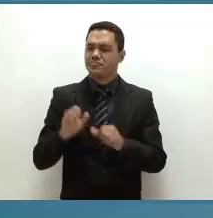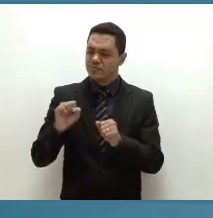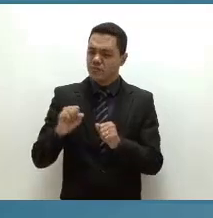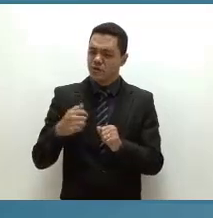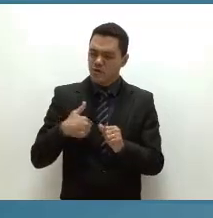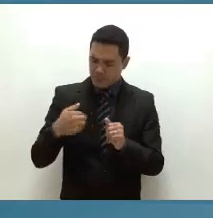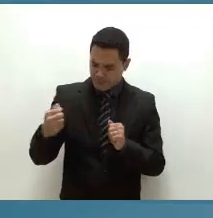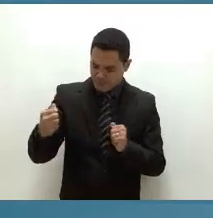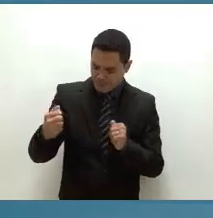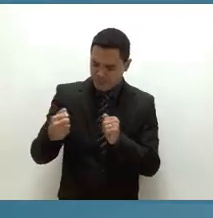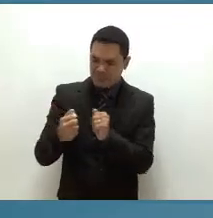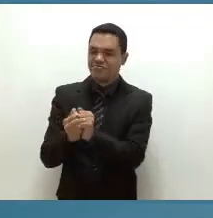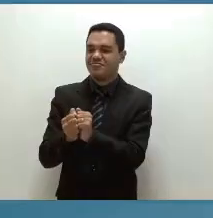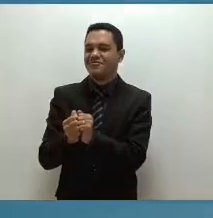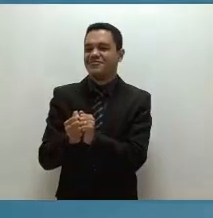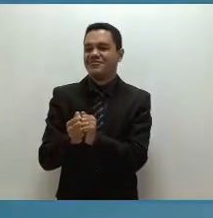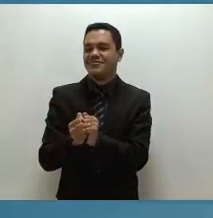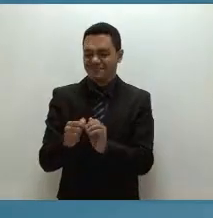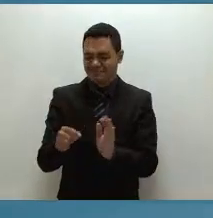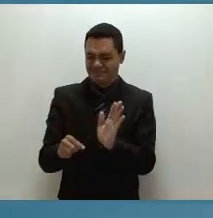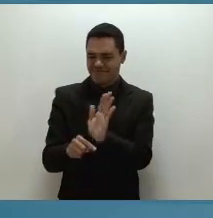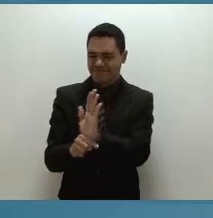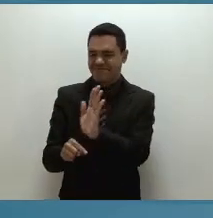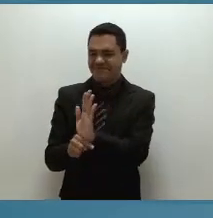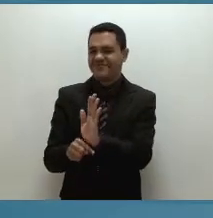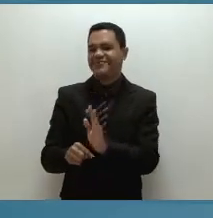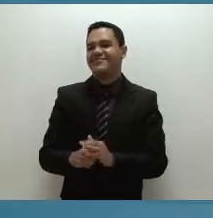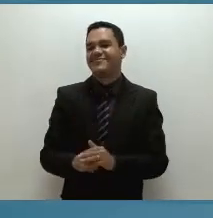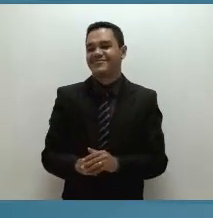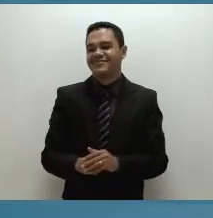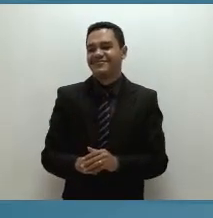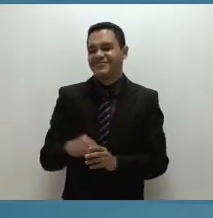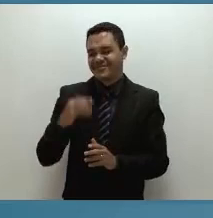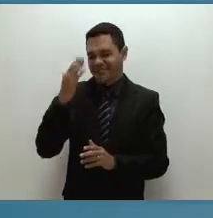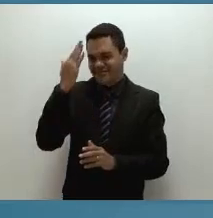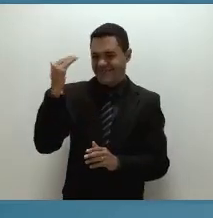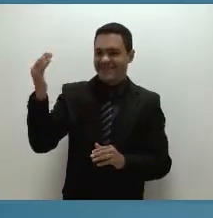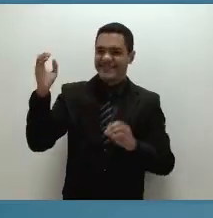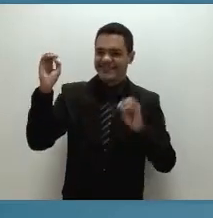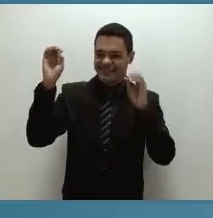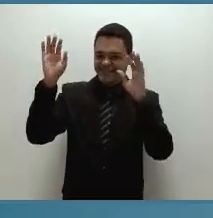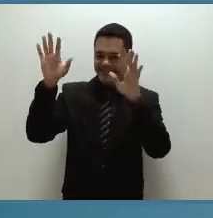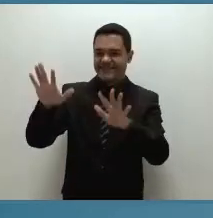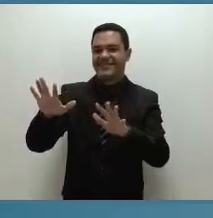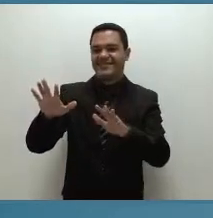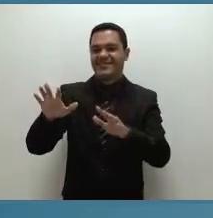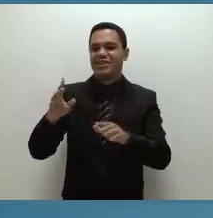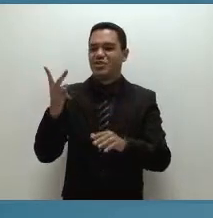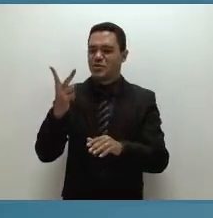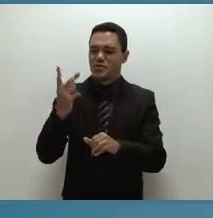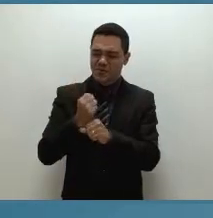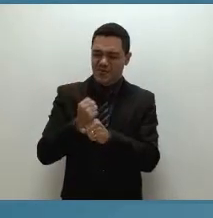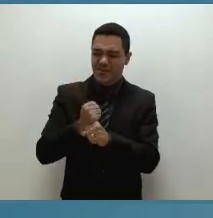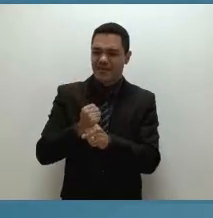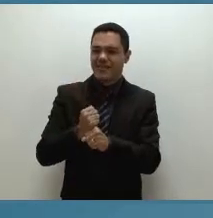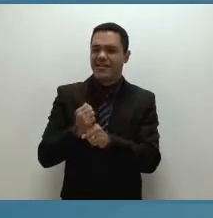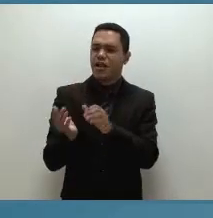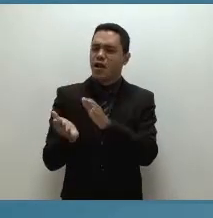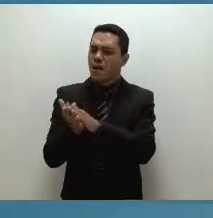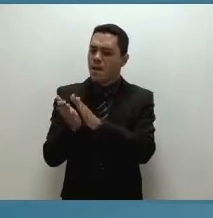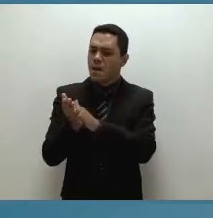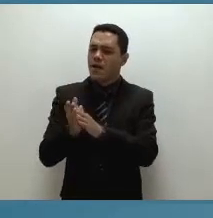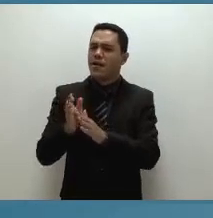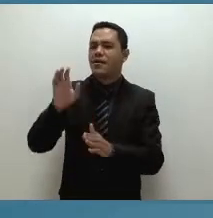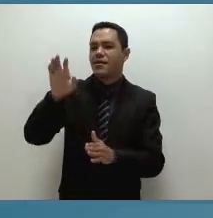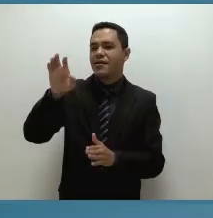comigo, desembargador Maia, tenha muito sucesso nesses 2 anos. Parabéns à doutora Zilda, parabéns à